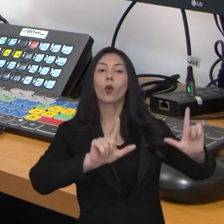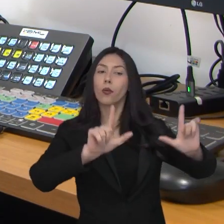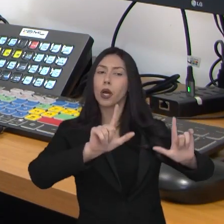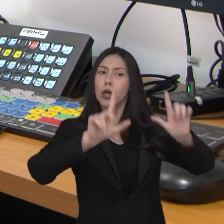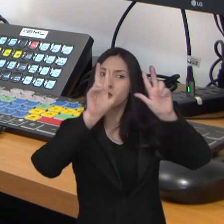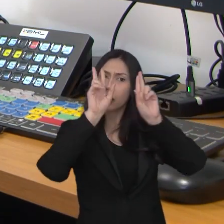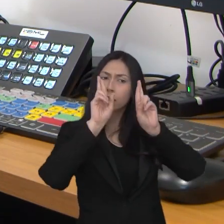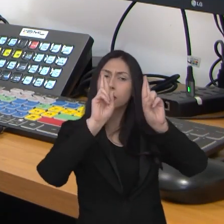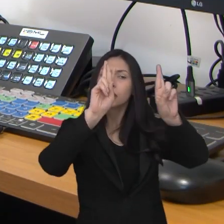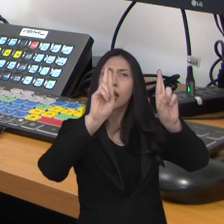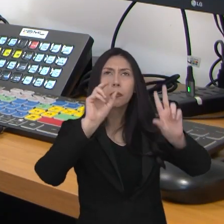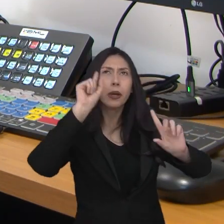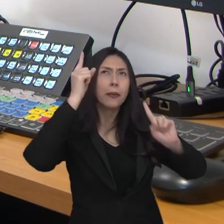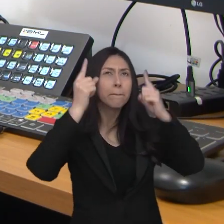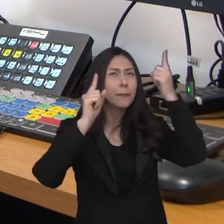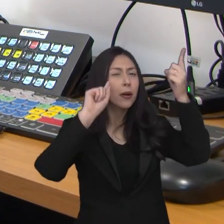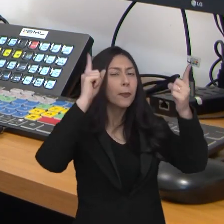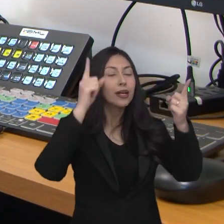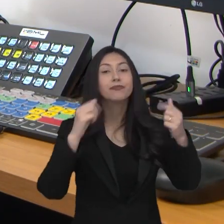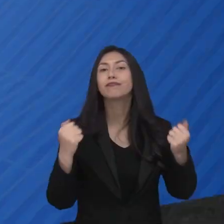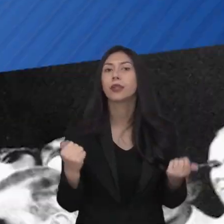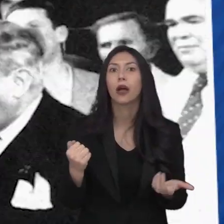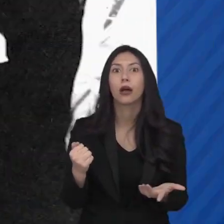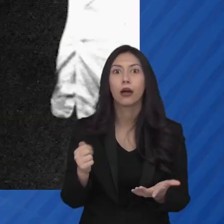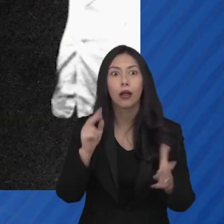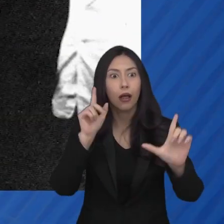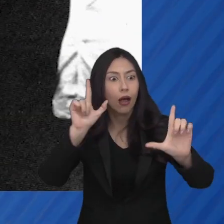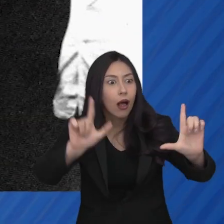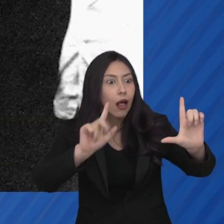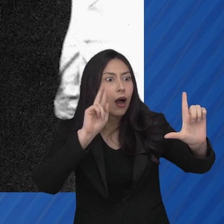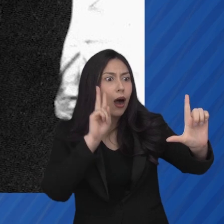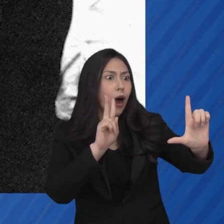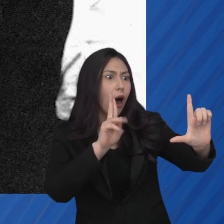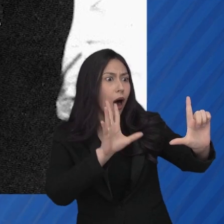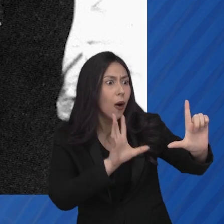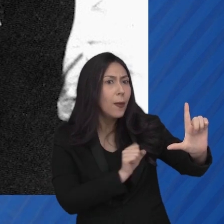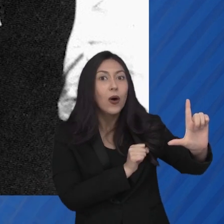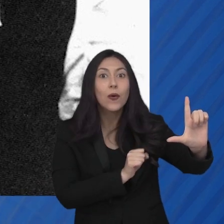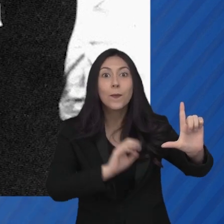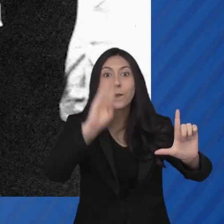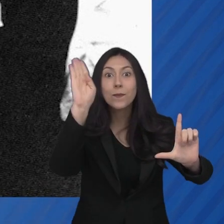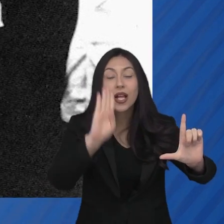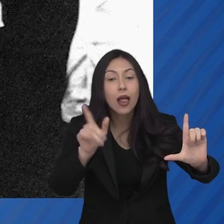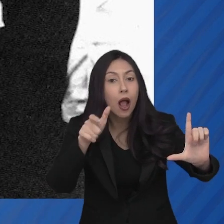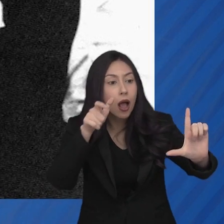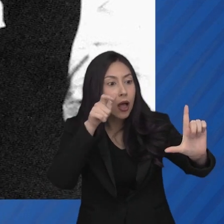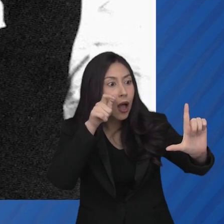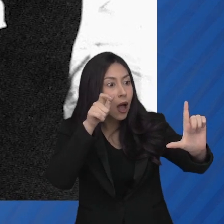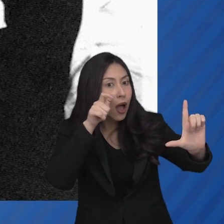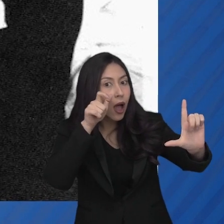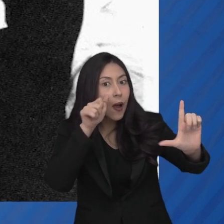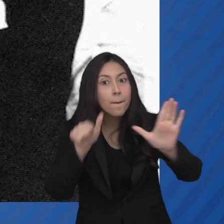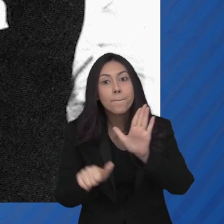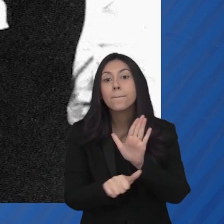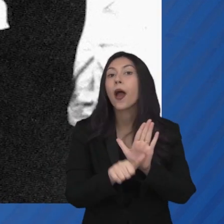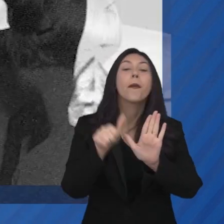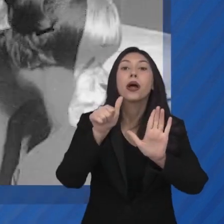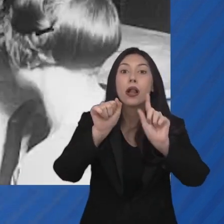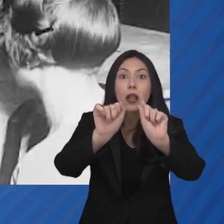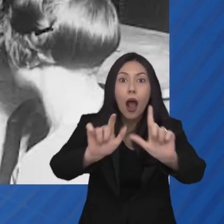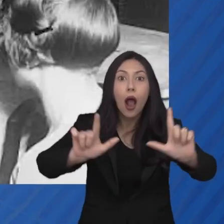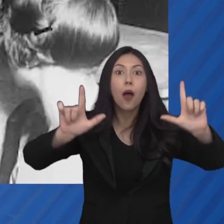TV que é respeitada no mundo inteiro em termos de criatividade. E foi amor à primeira vista. Desde que os brasileiros assistiram à